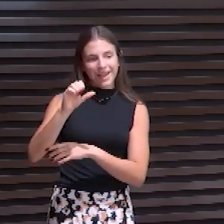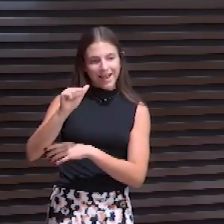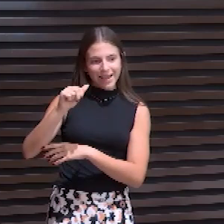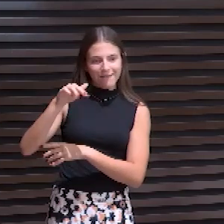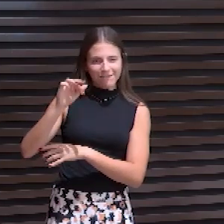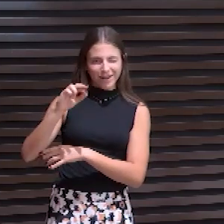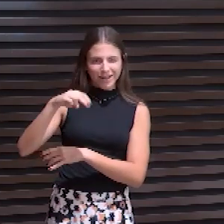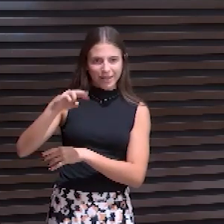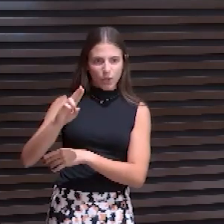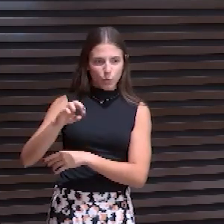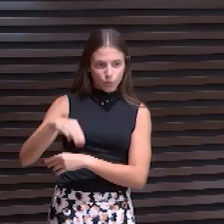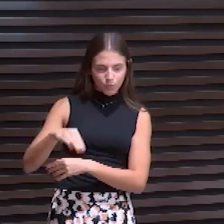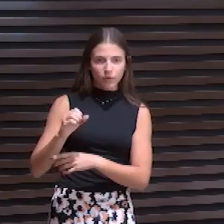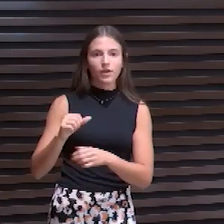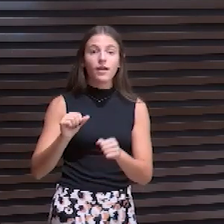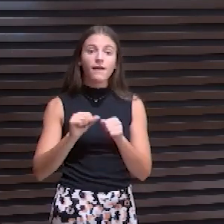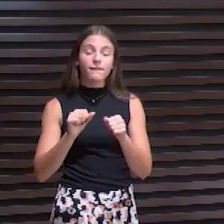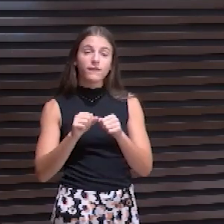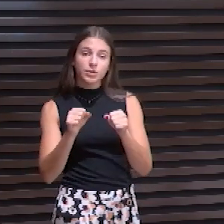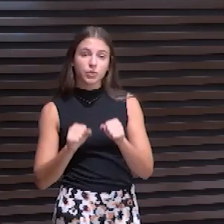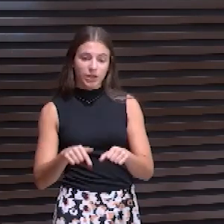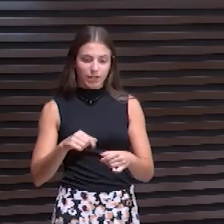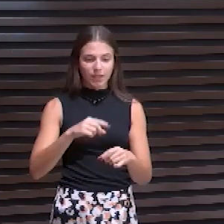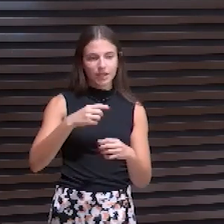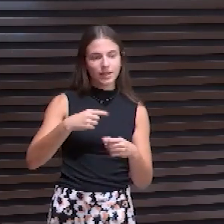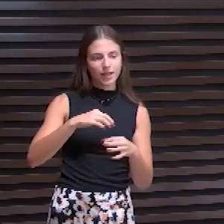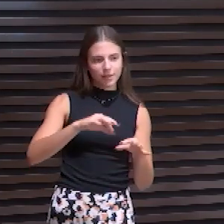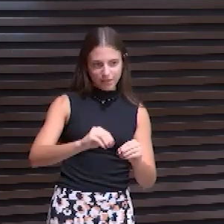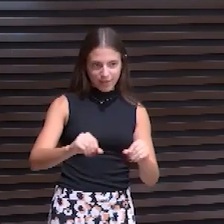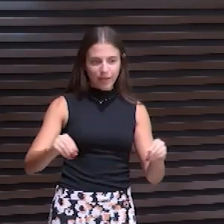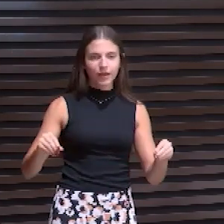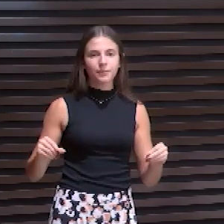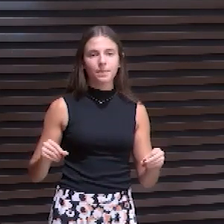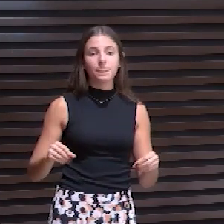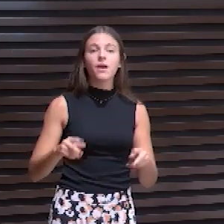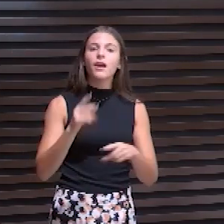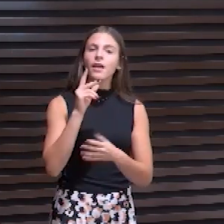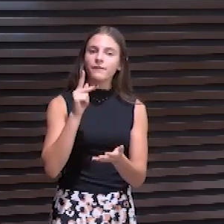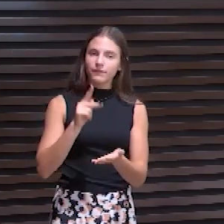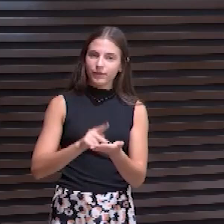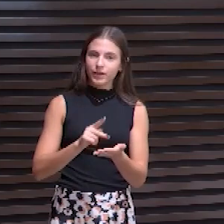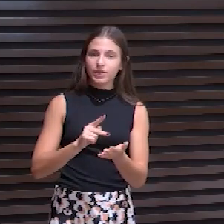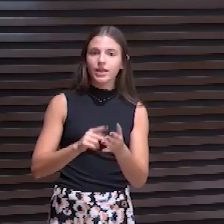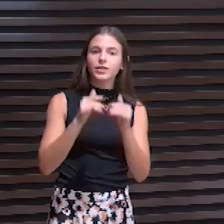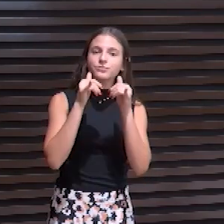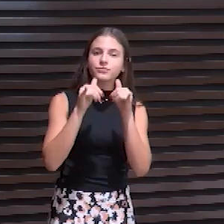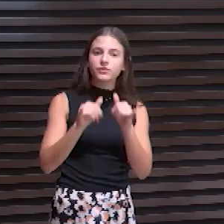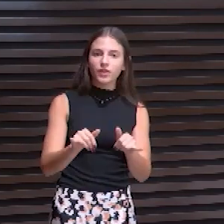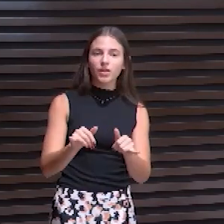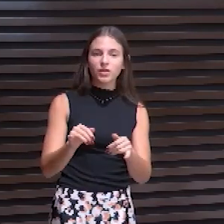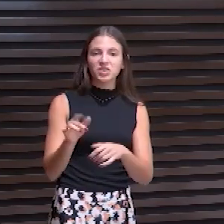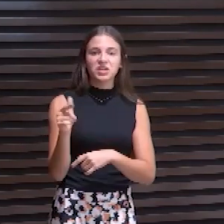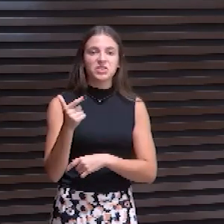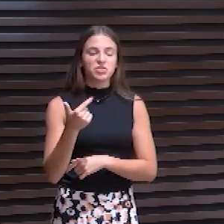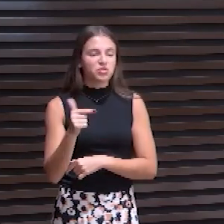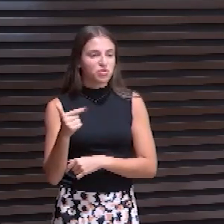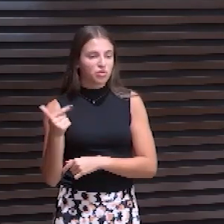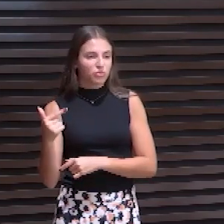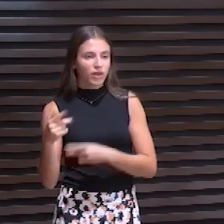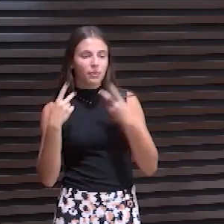terra. E prosseguiu: De fato vos afirmo que nenhum profeta é bem recebido na sua própria